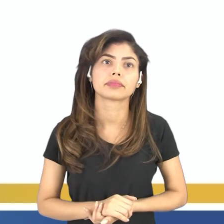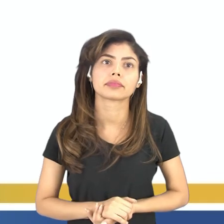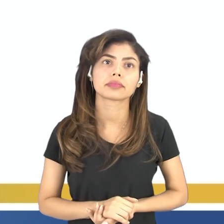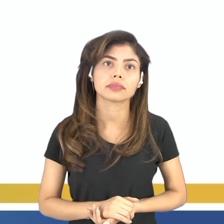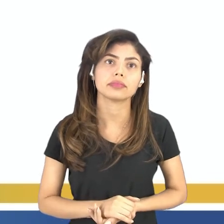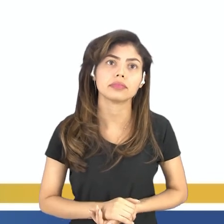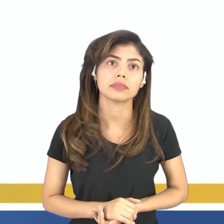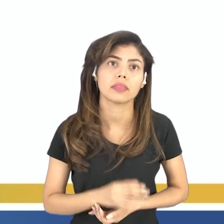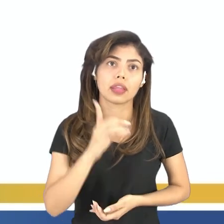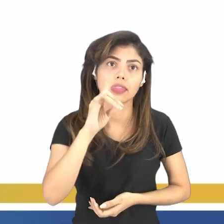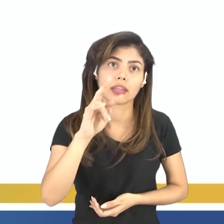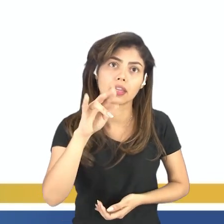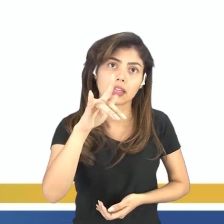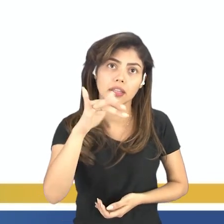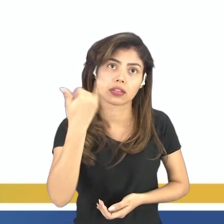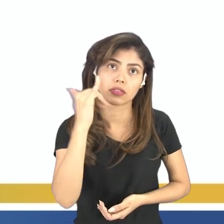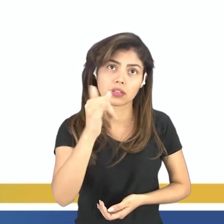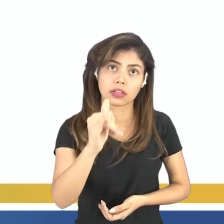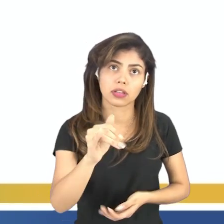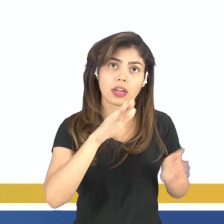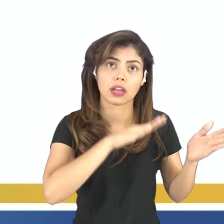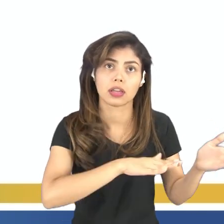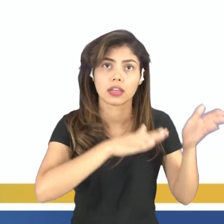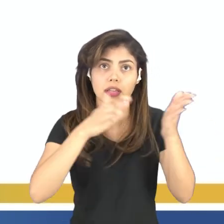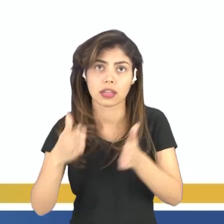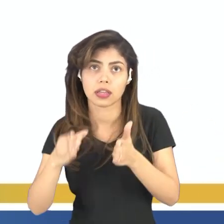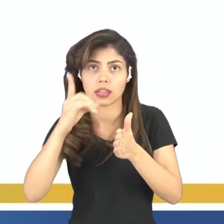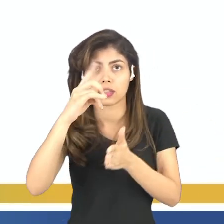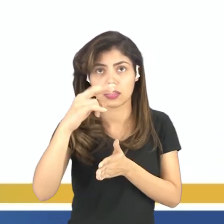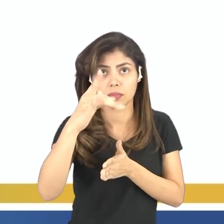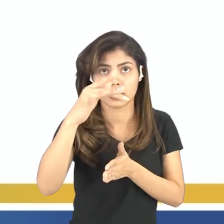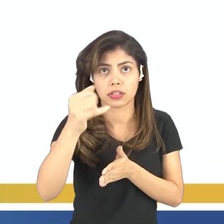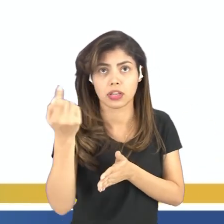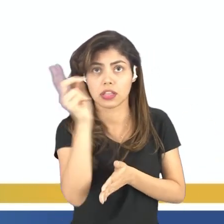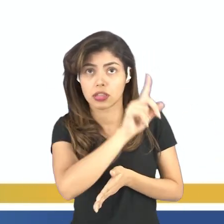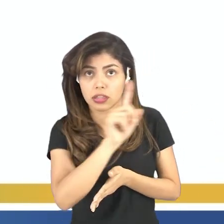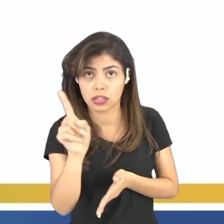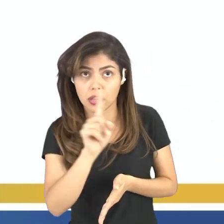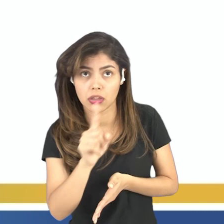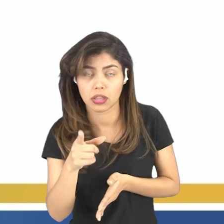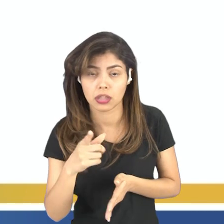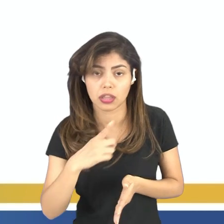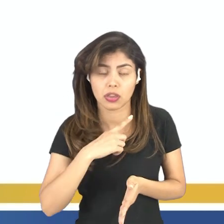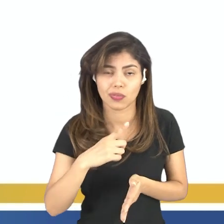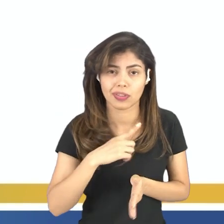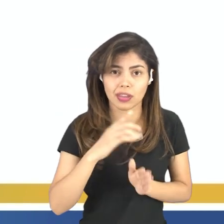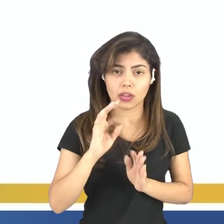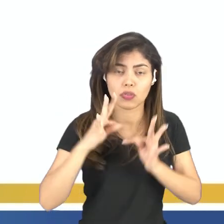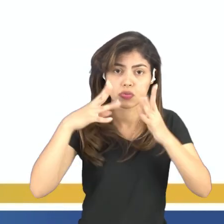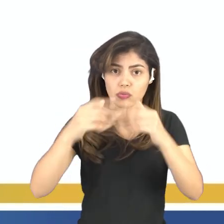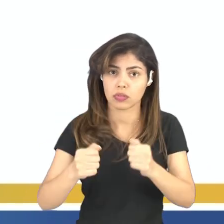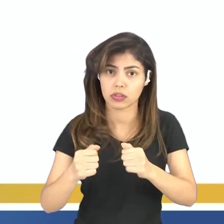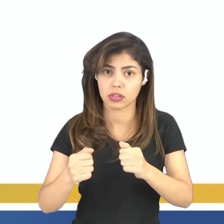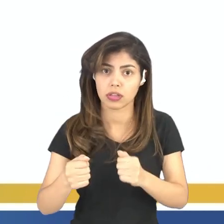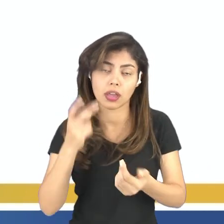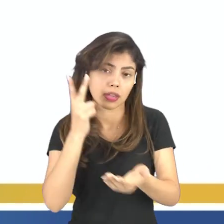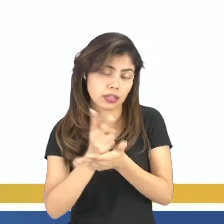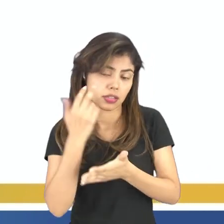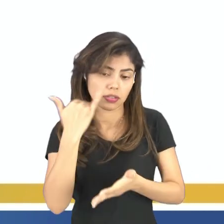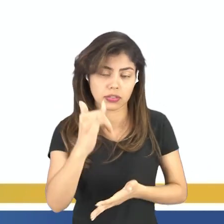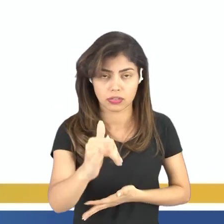que pode ser novamente utilizada. E a degradação da energia, que é a parte que é desperdiçada, que